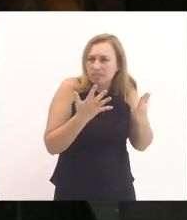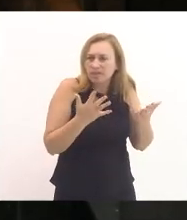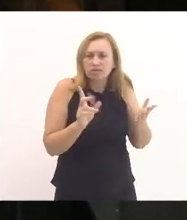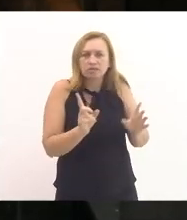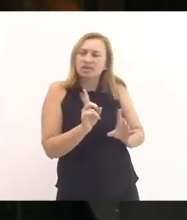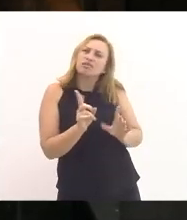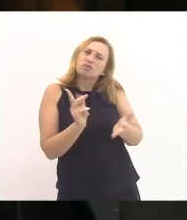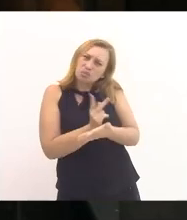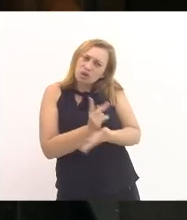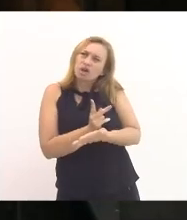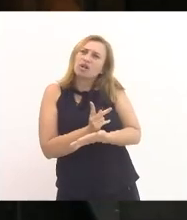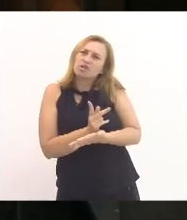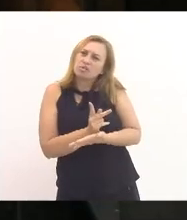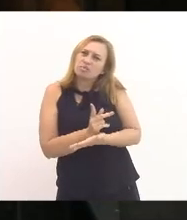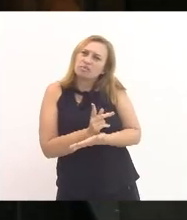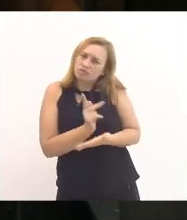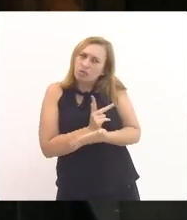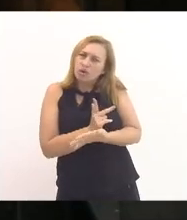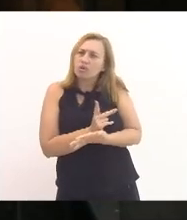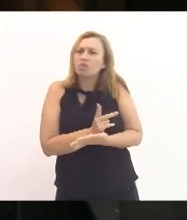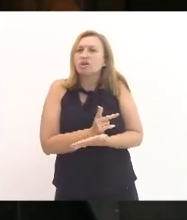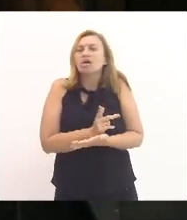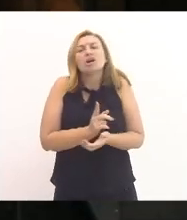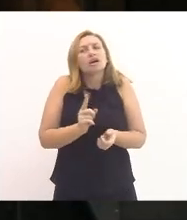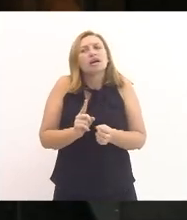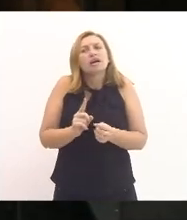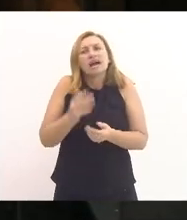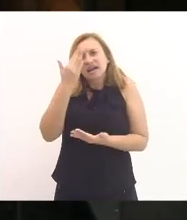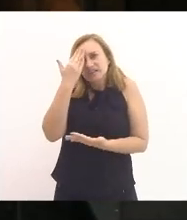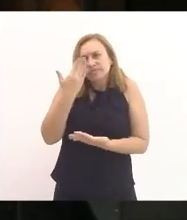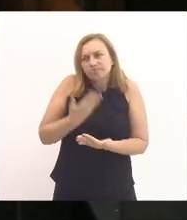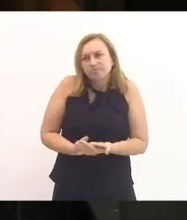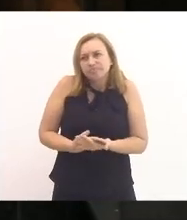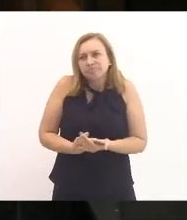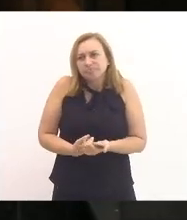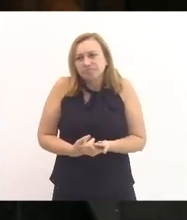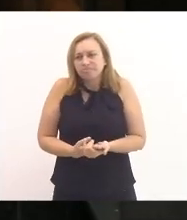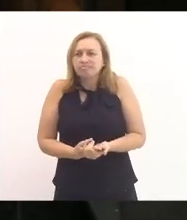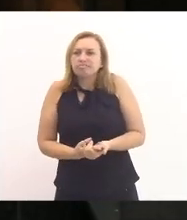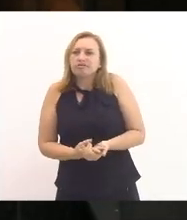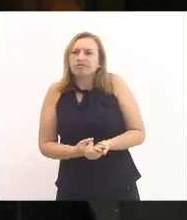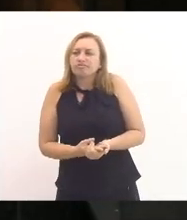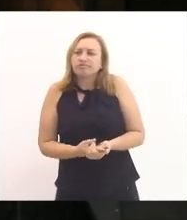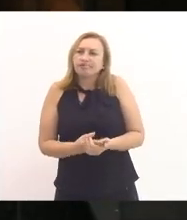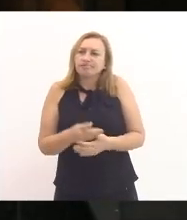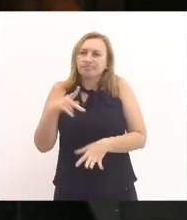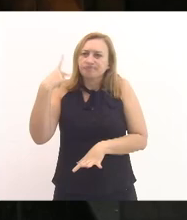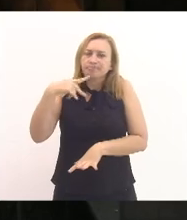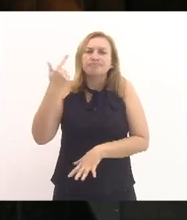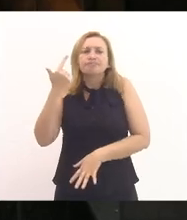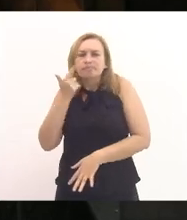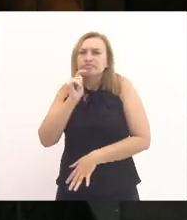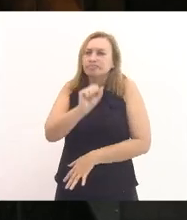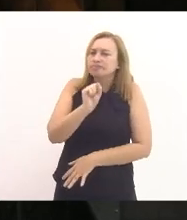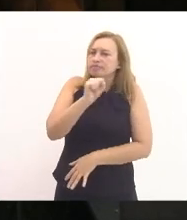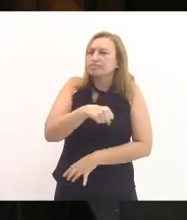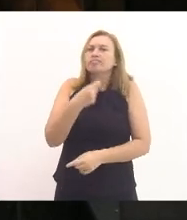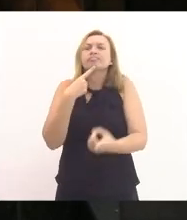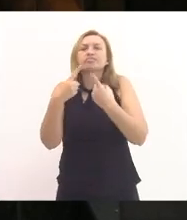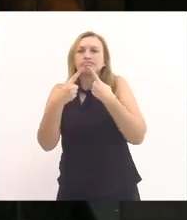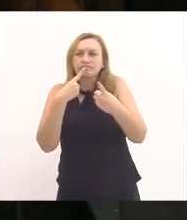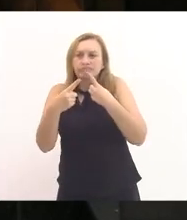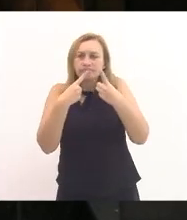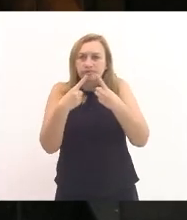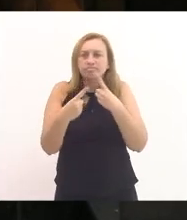não foi induzido ao erro e acreditamos que neste Parlamento vamos conseguir debater